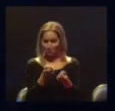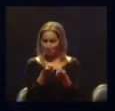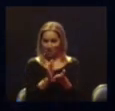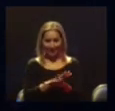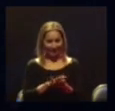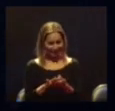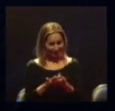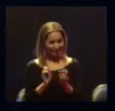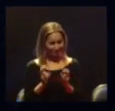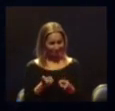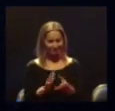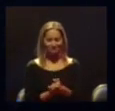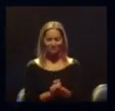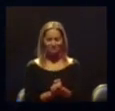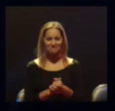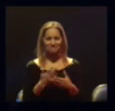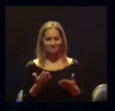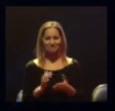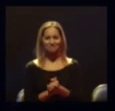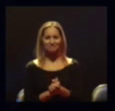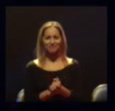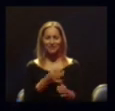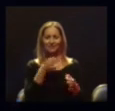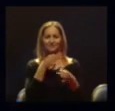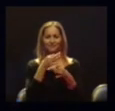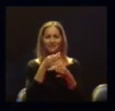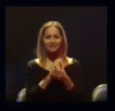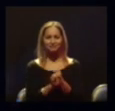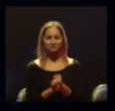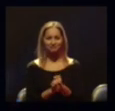bocadinho. Vamos então agora falar